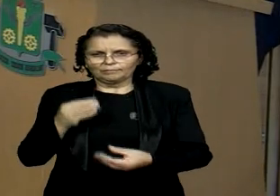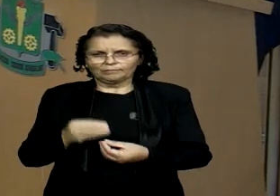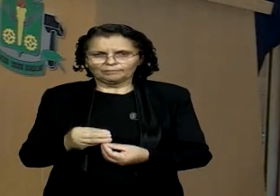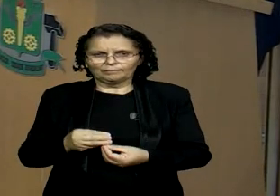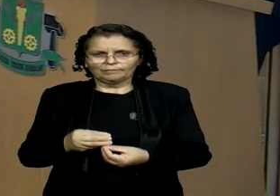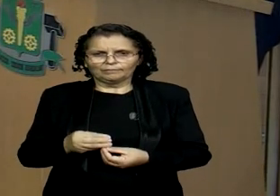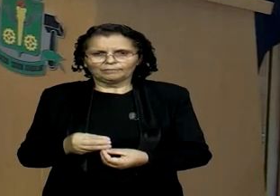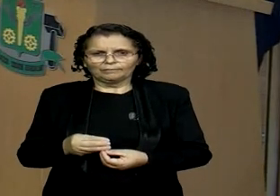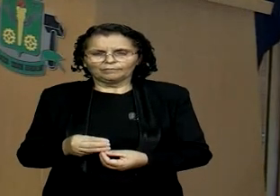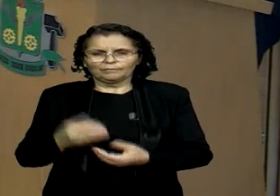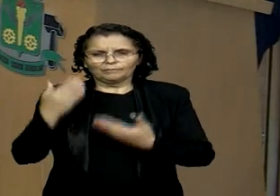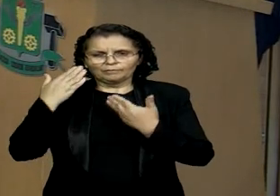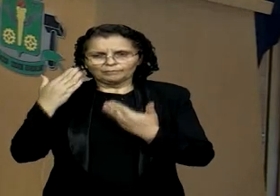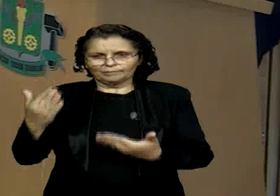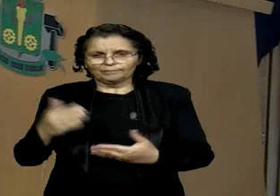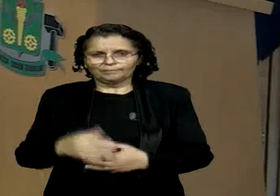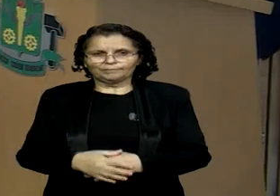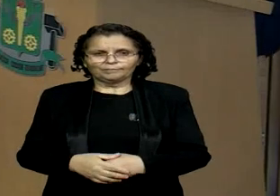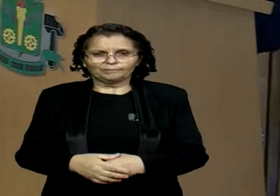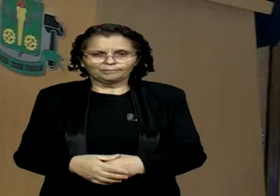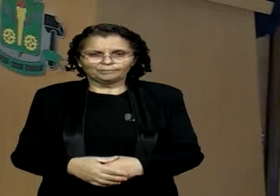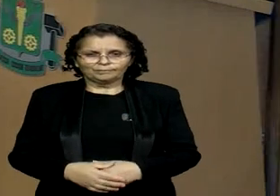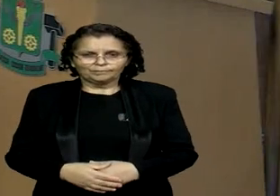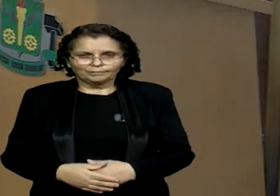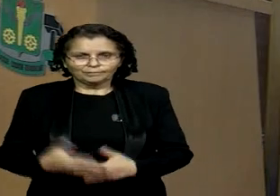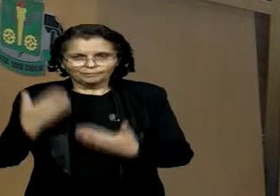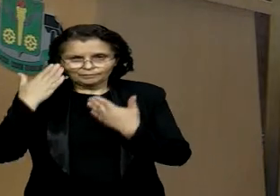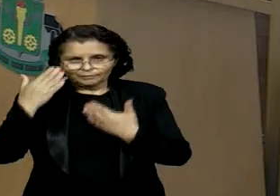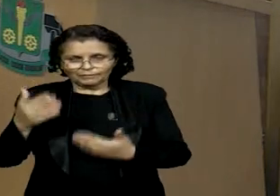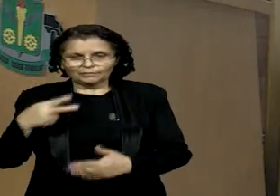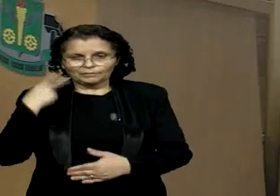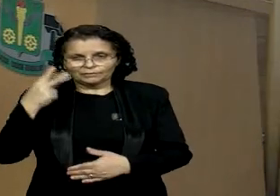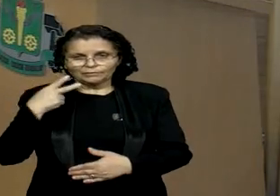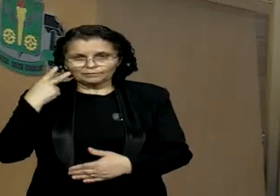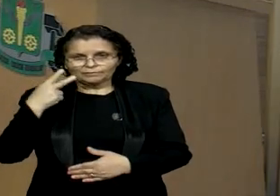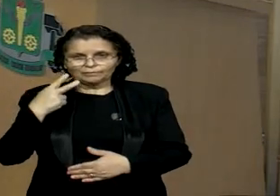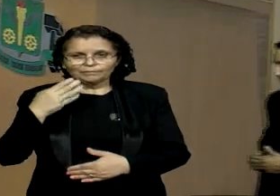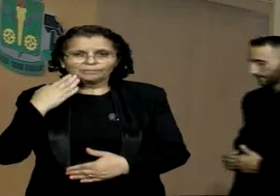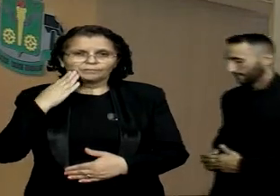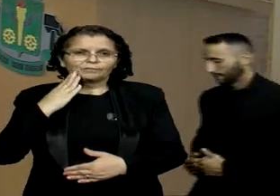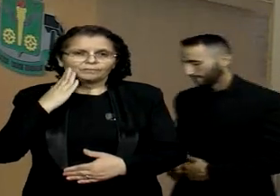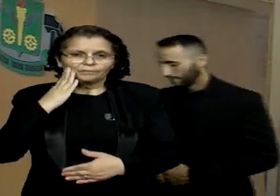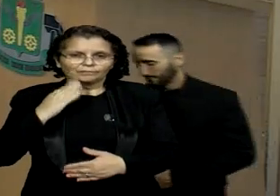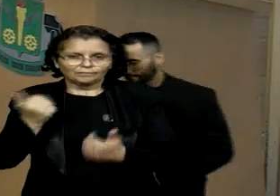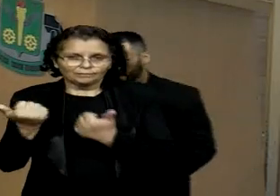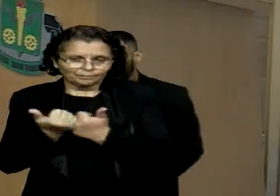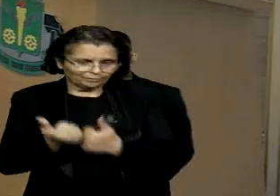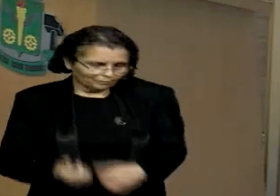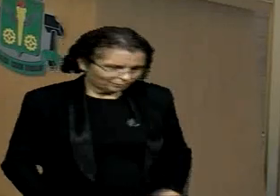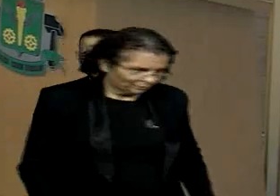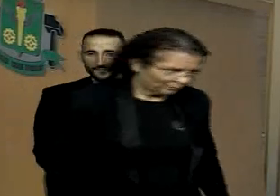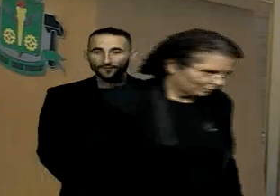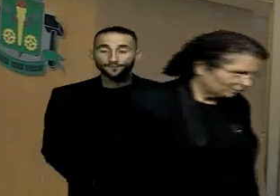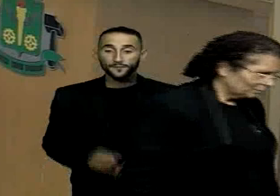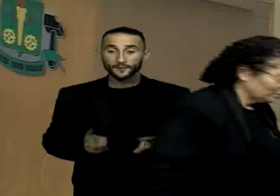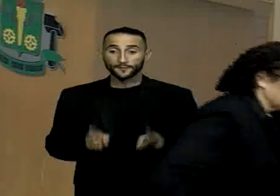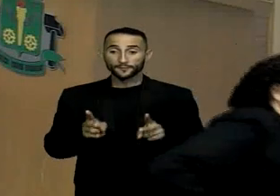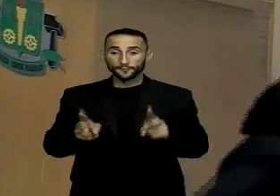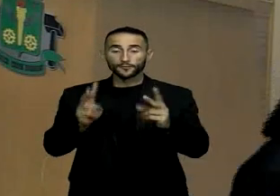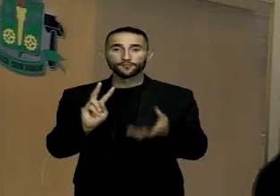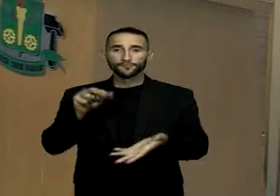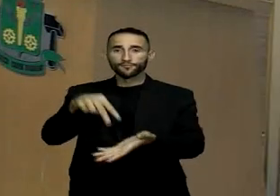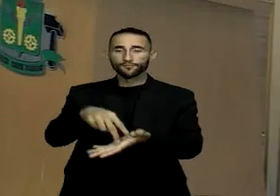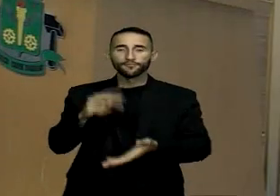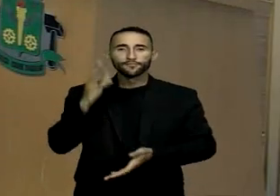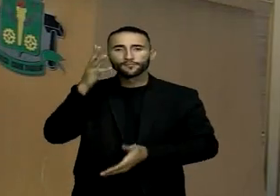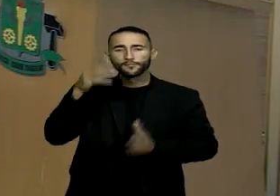minhas considerações. Muito obrigado, presidente. Obrigado, nobre vereador Paulo Júnior. Continua em discussão